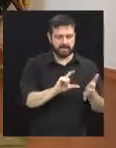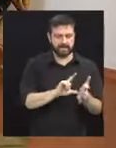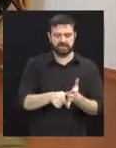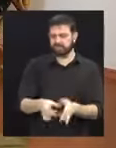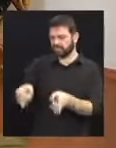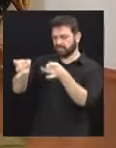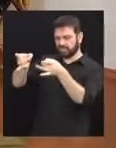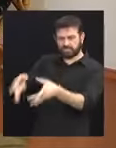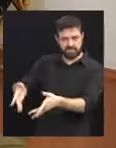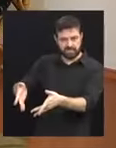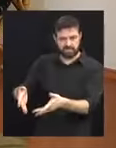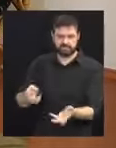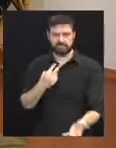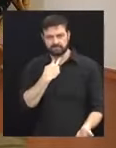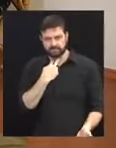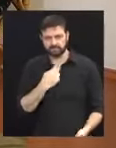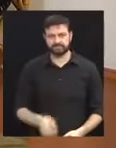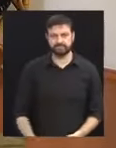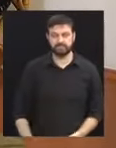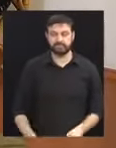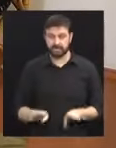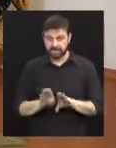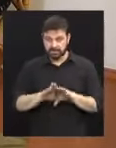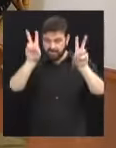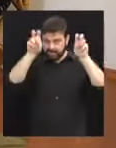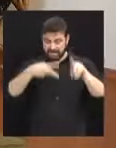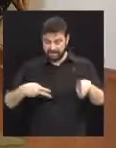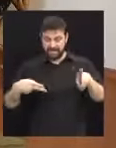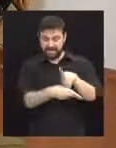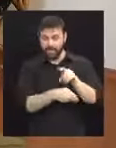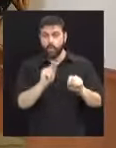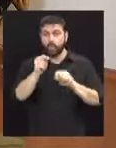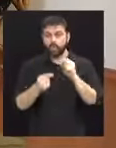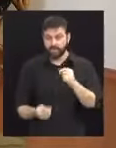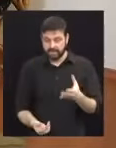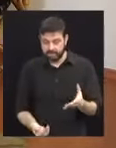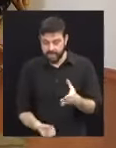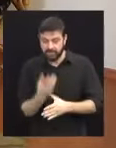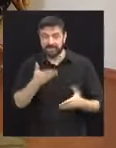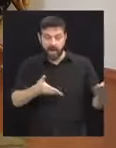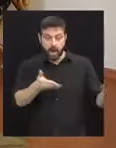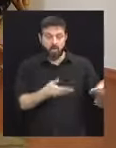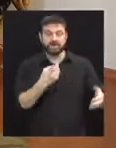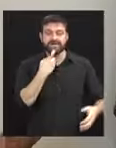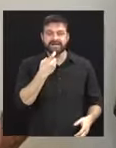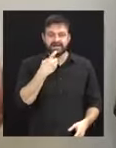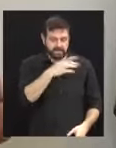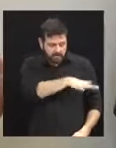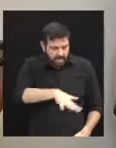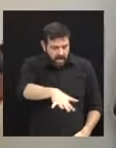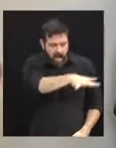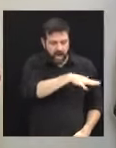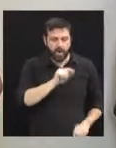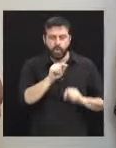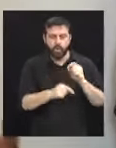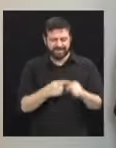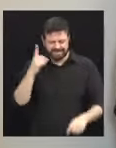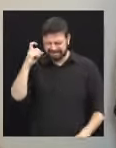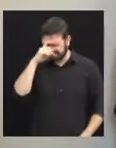da estante, brinca e depois devolve. Você falou da castração. Hoje, o que a proteção animal de Campinas e da região vê como o maior gargalo, a